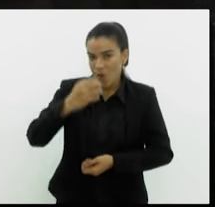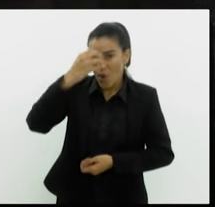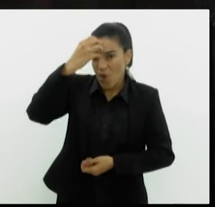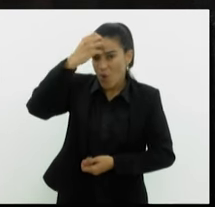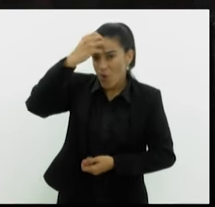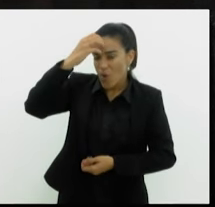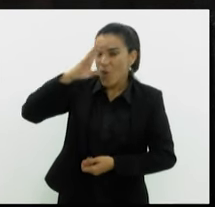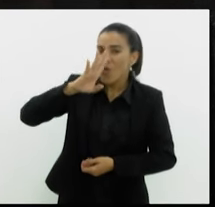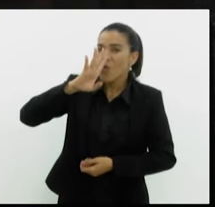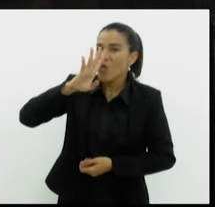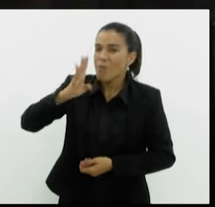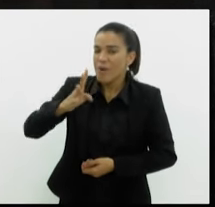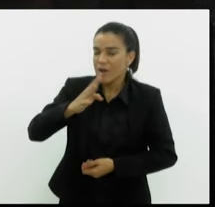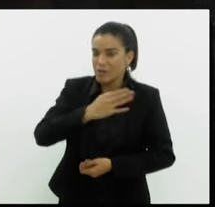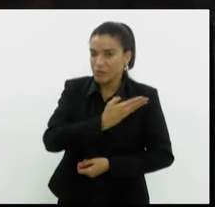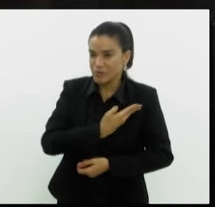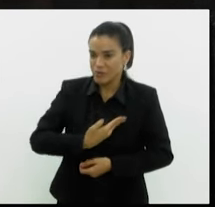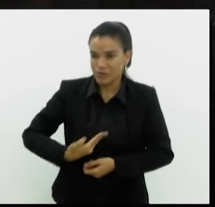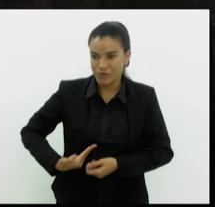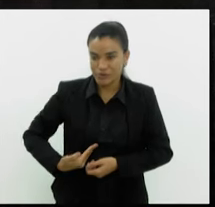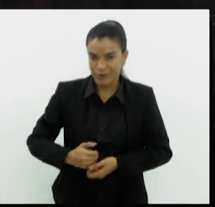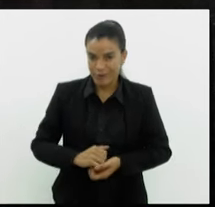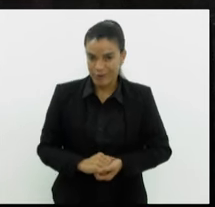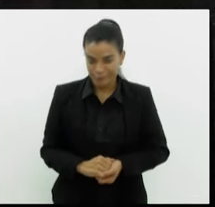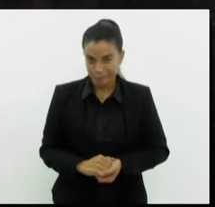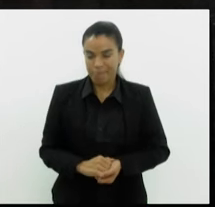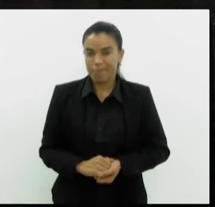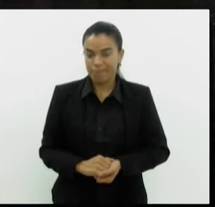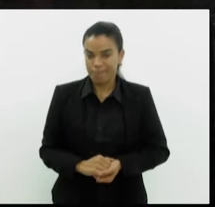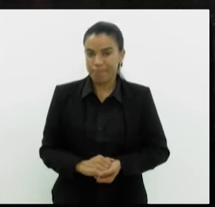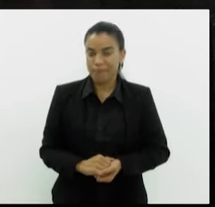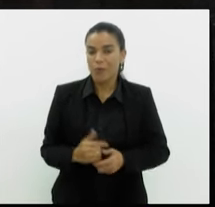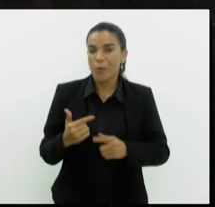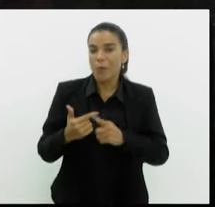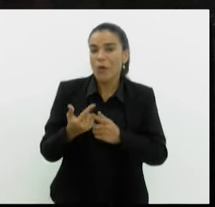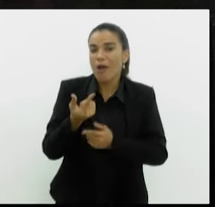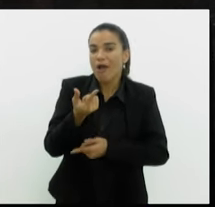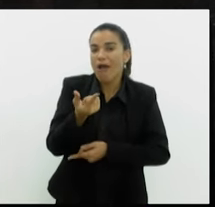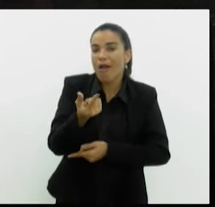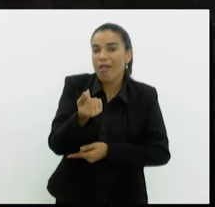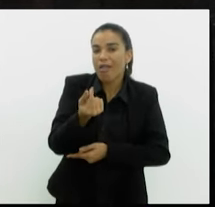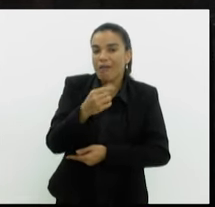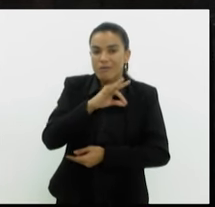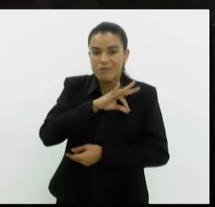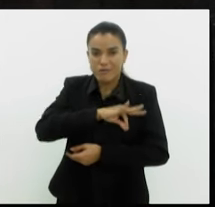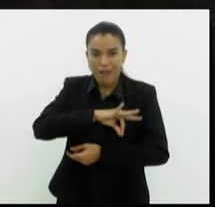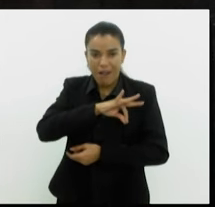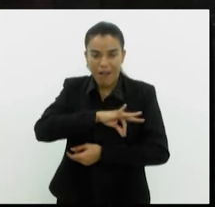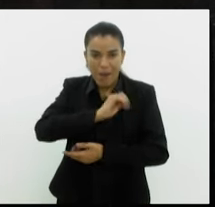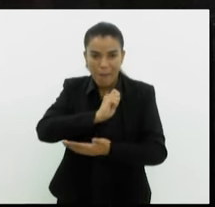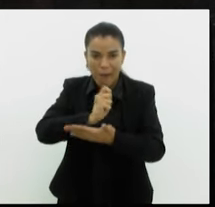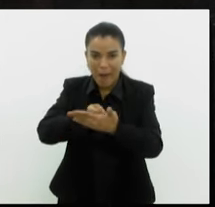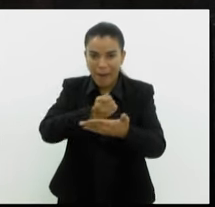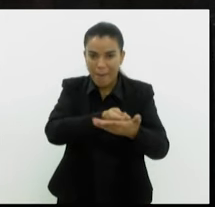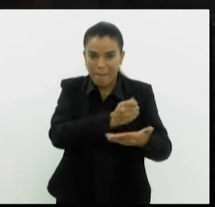culpando o Estado porque a despesa de pessoal